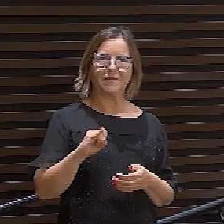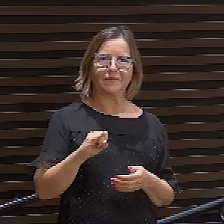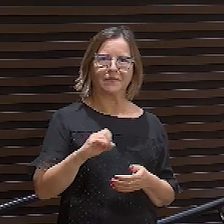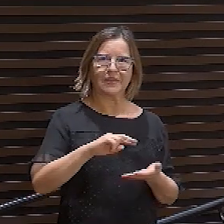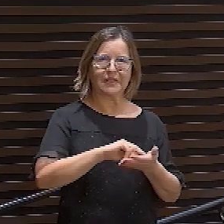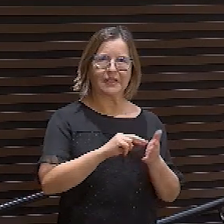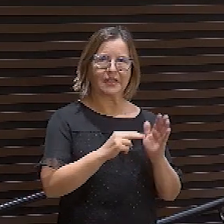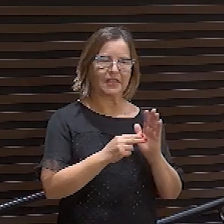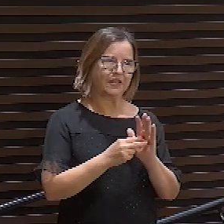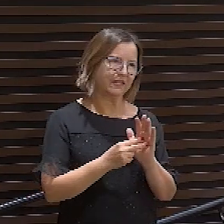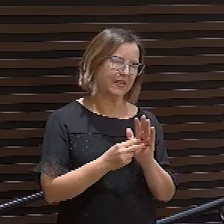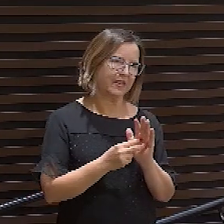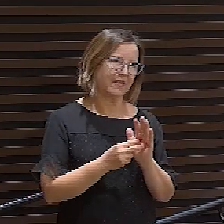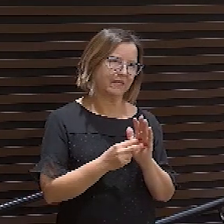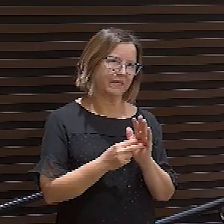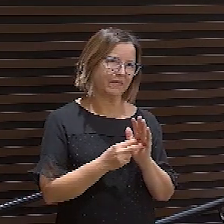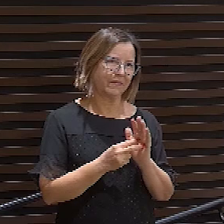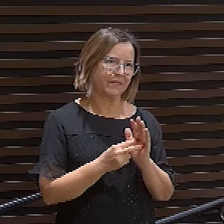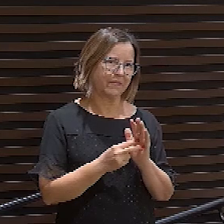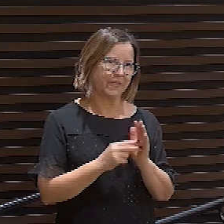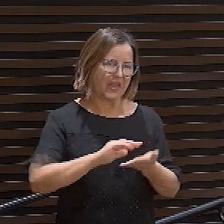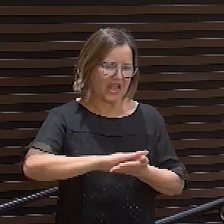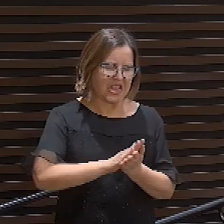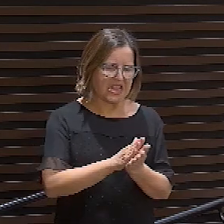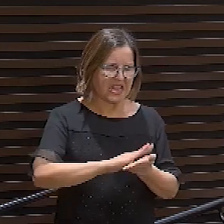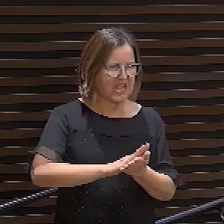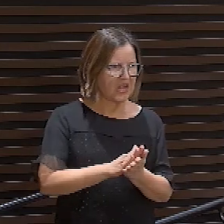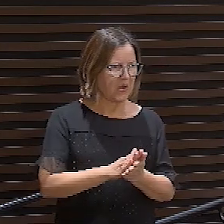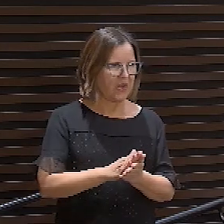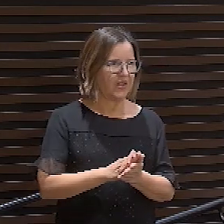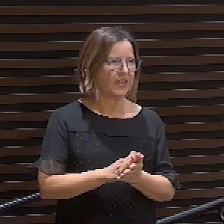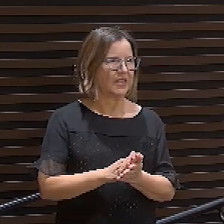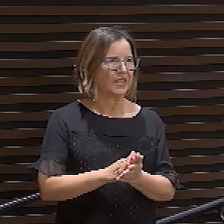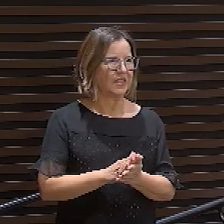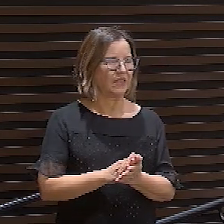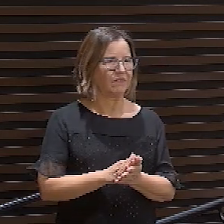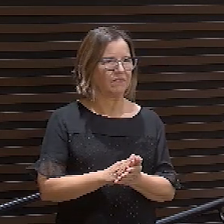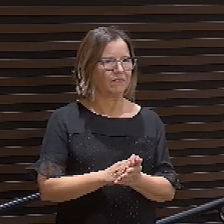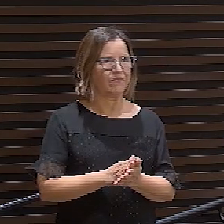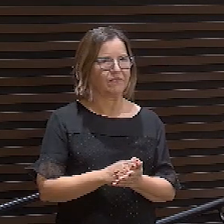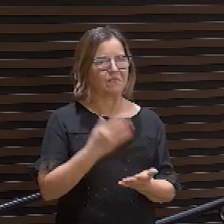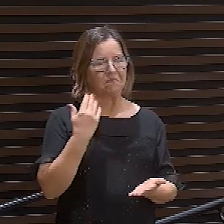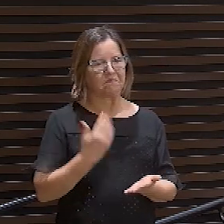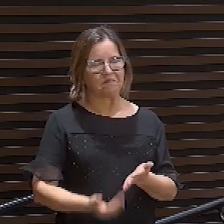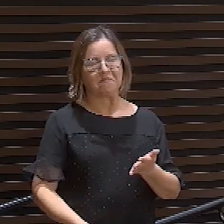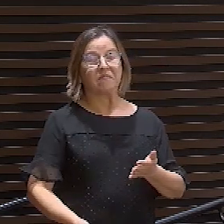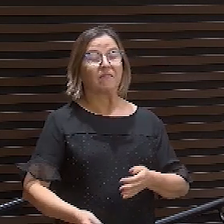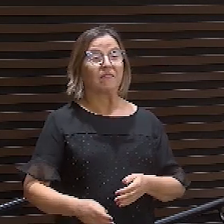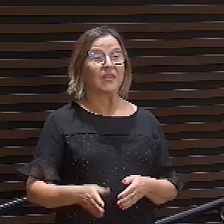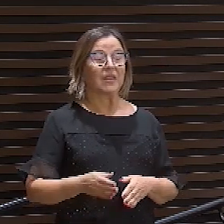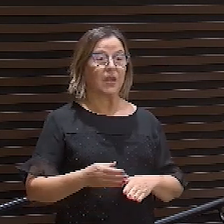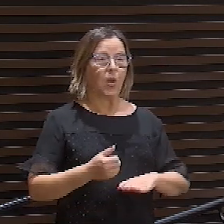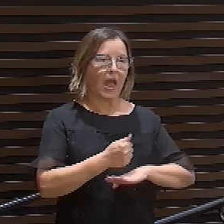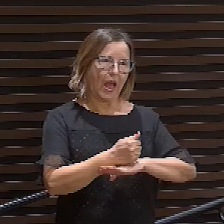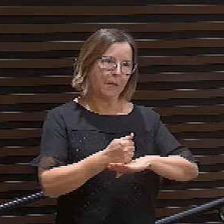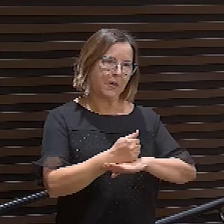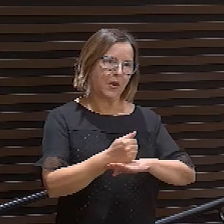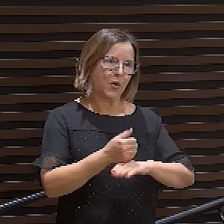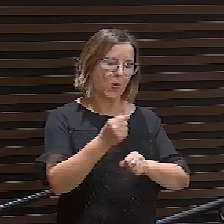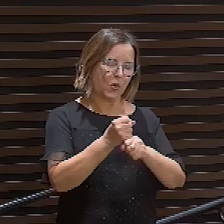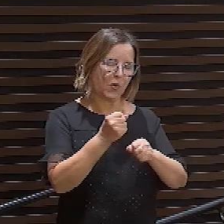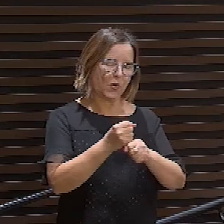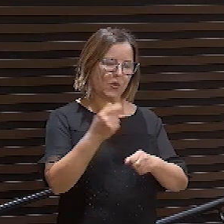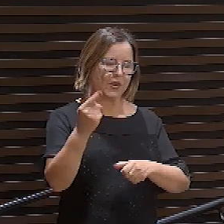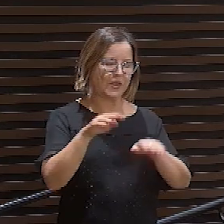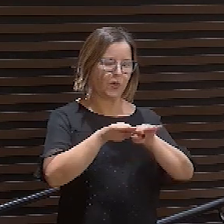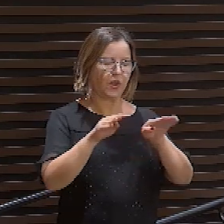representa e simboliza a derrota, a ruína. E Abraão constrói o seu altar